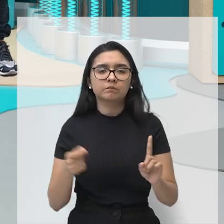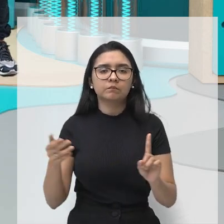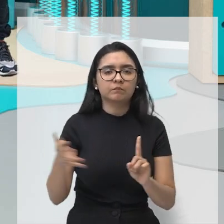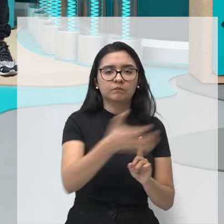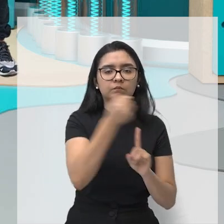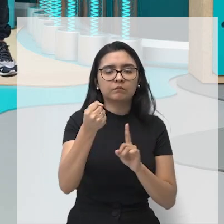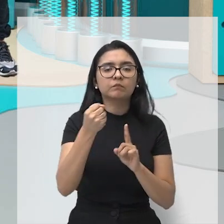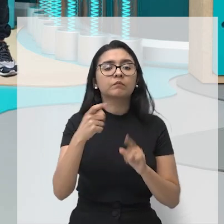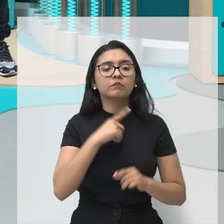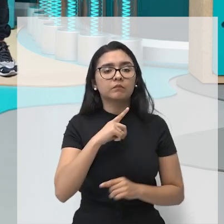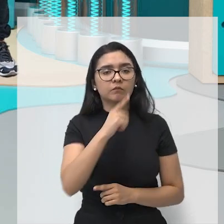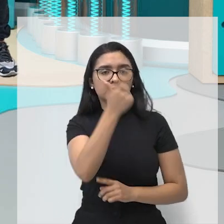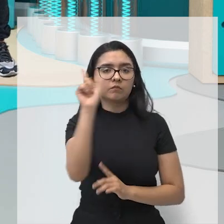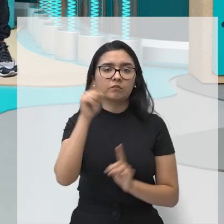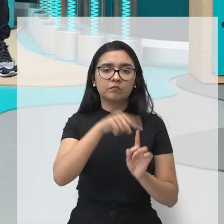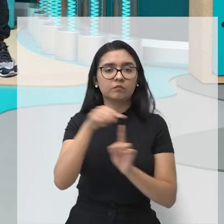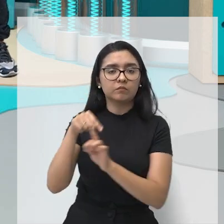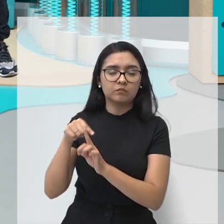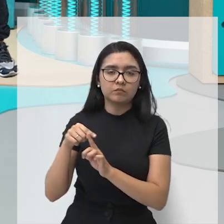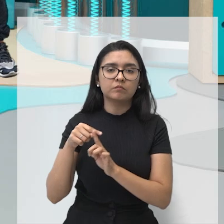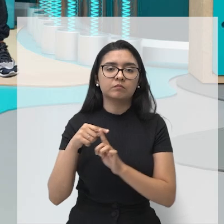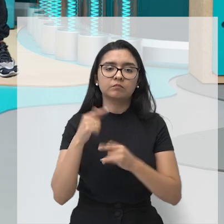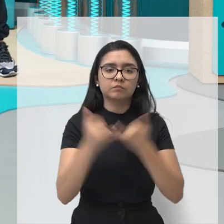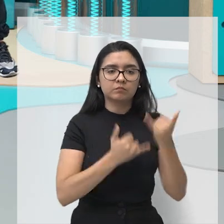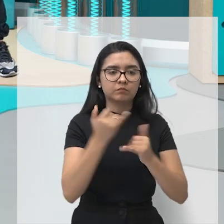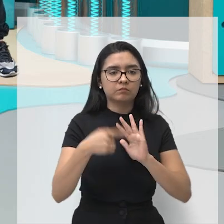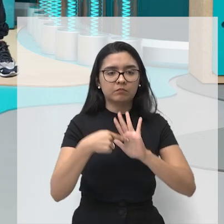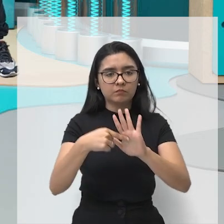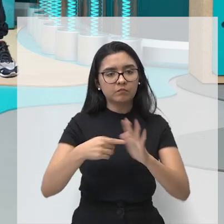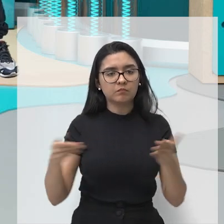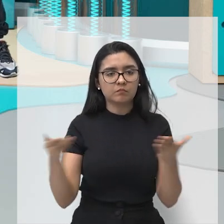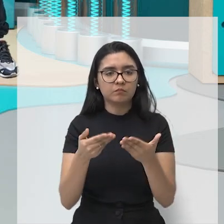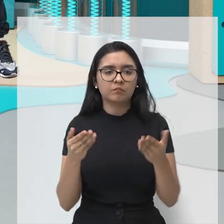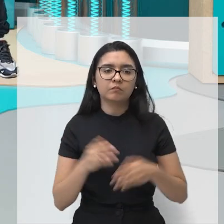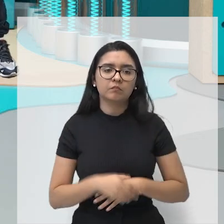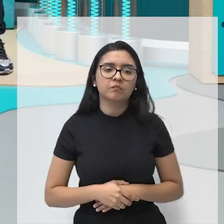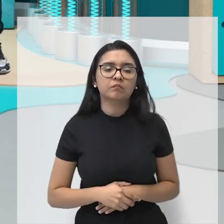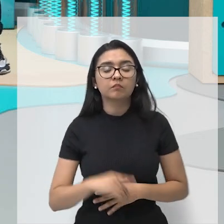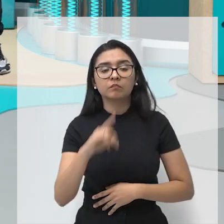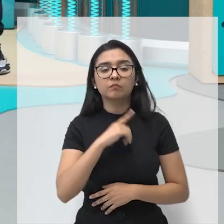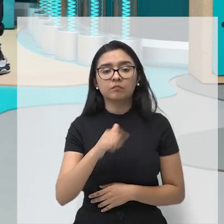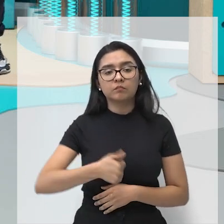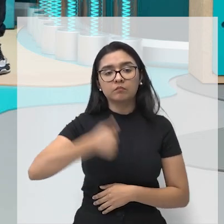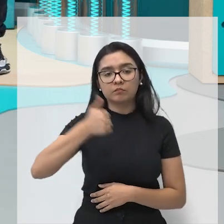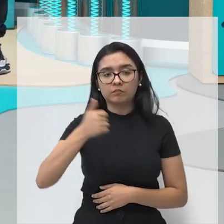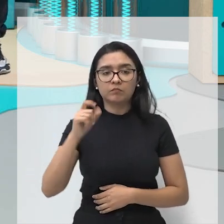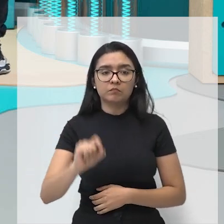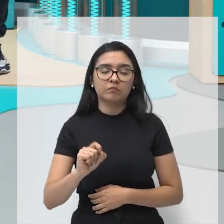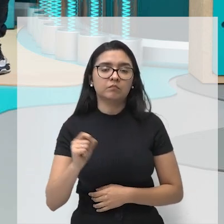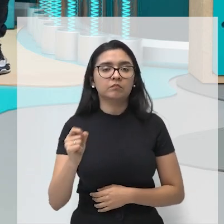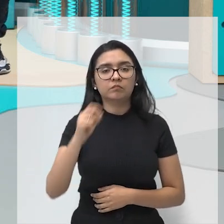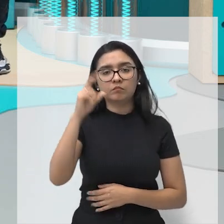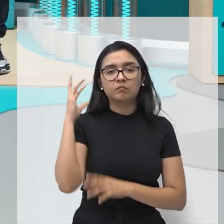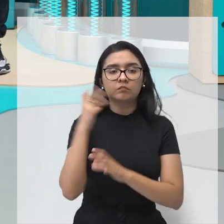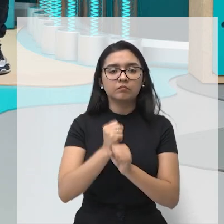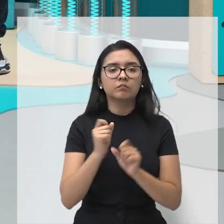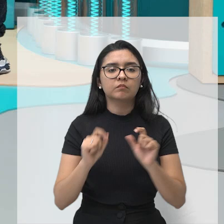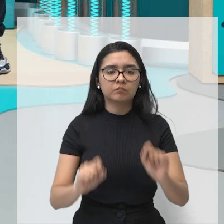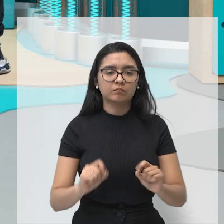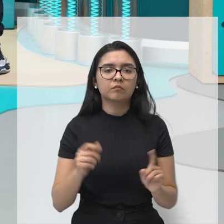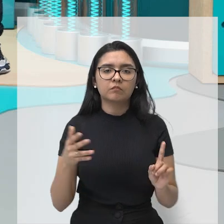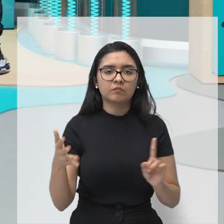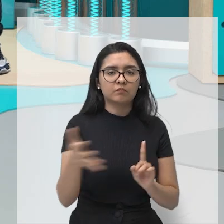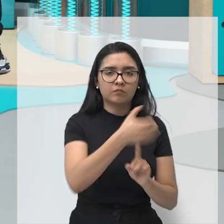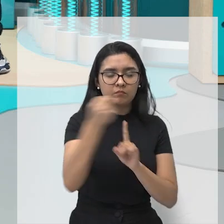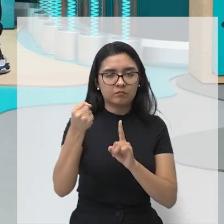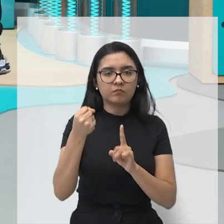tudo mais, a gente tem outros estilos de jogo que eu quero apresentar para vocês, olha só. O primeiro deles, vou relembrar, o de capturar a bandeira,